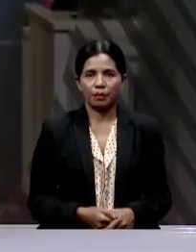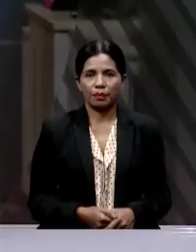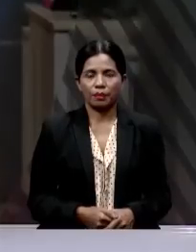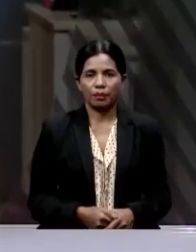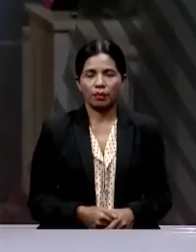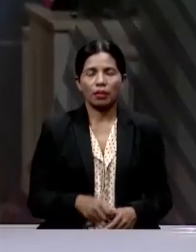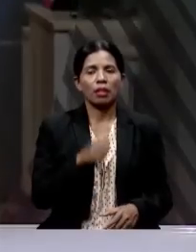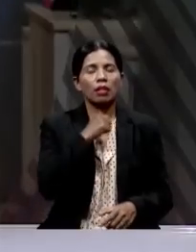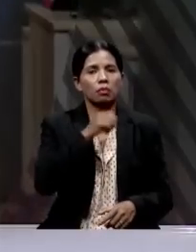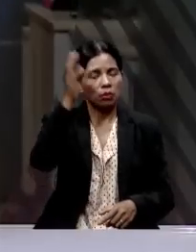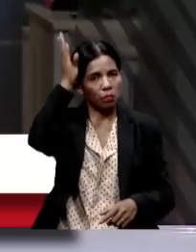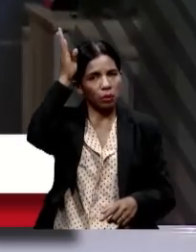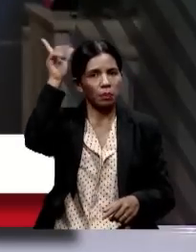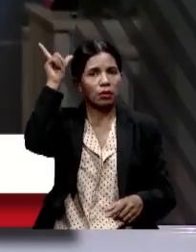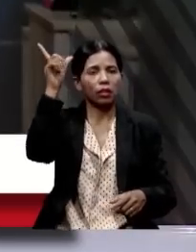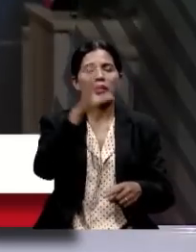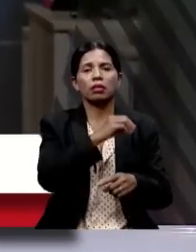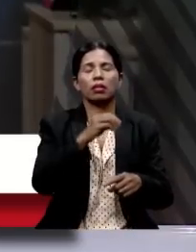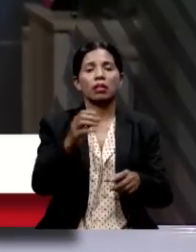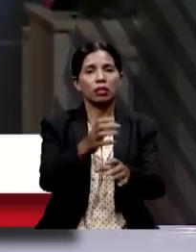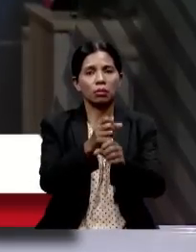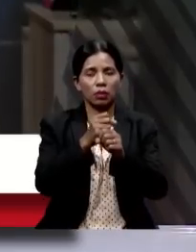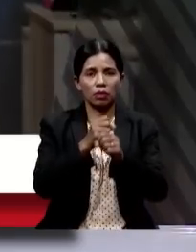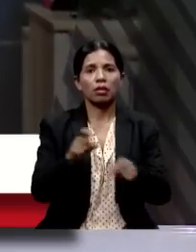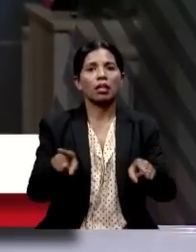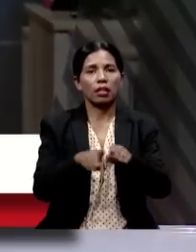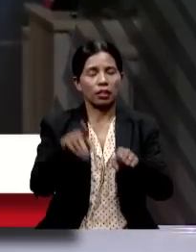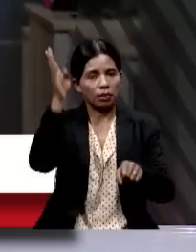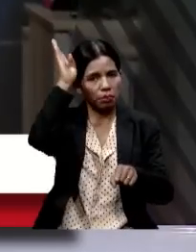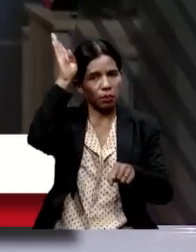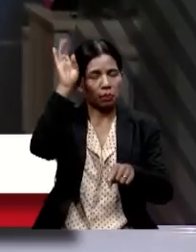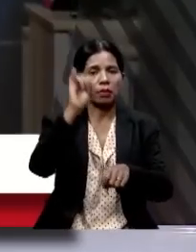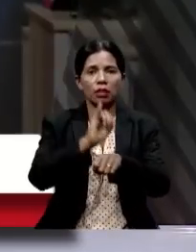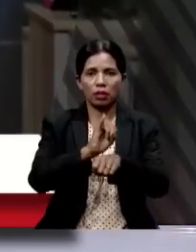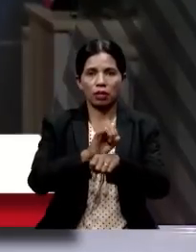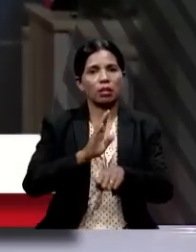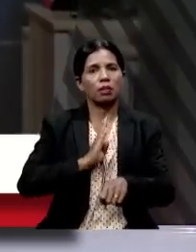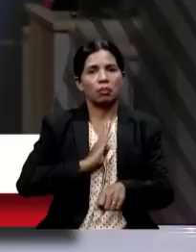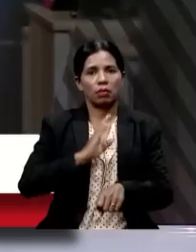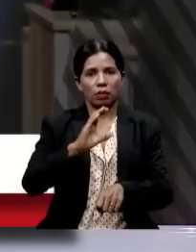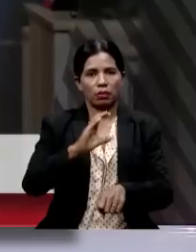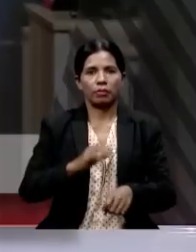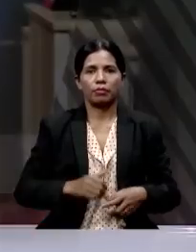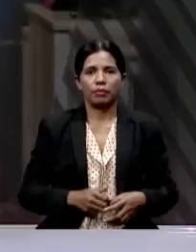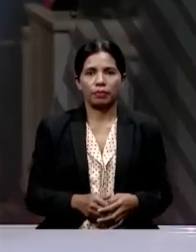Dom Leandro Maria Alves, Simo Ona, Ordenação Episcopal, no Dar Bispo de Sese, Balcão.